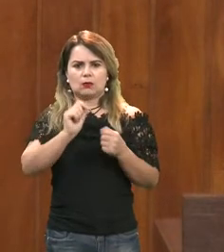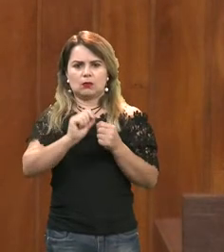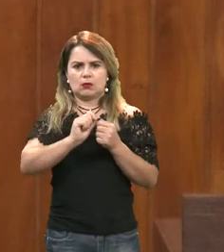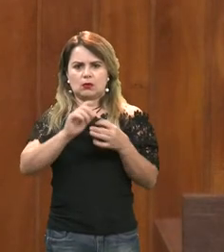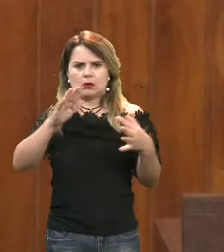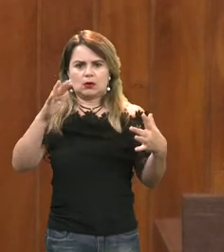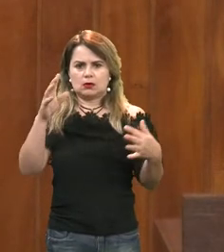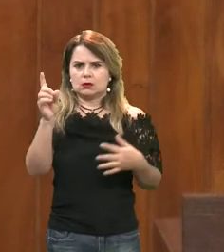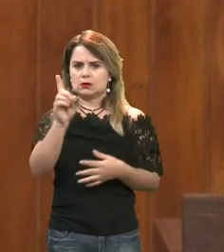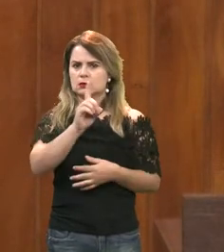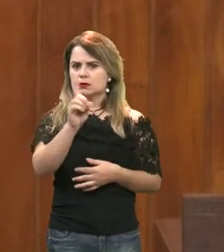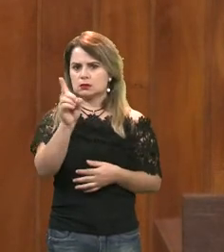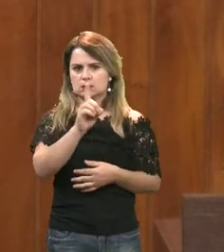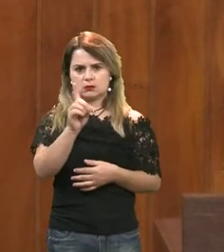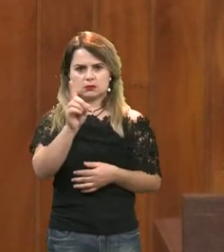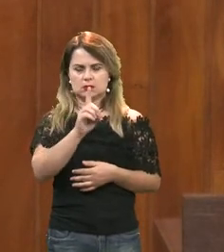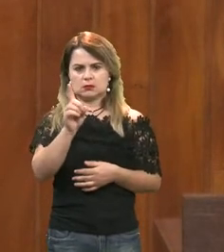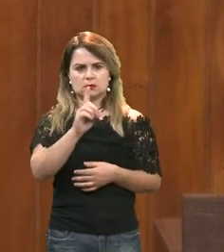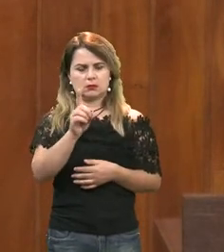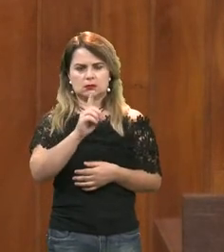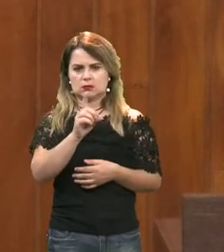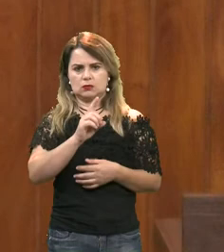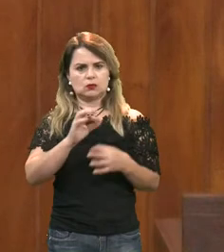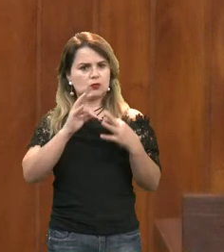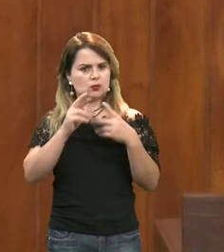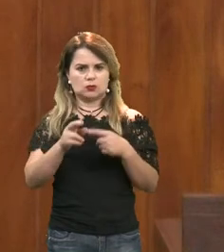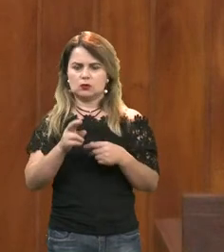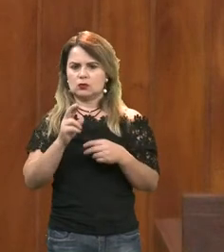tá? Maconha não resolve tudo